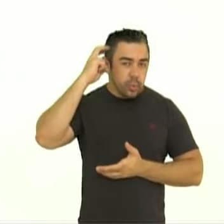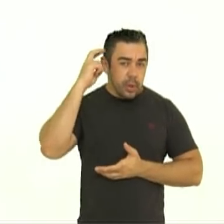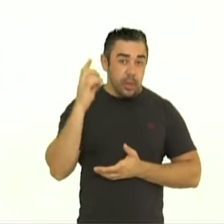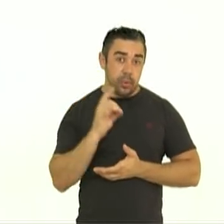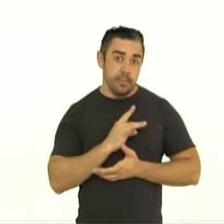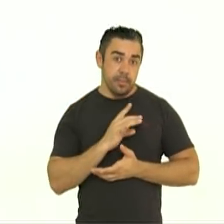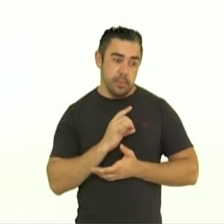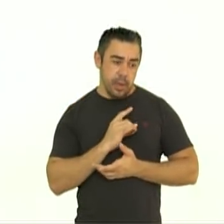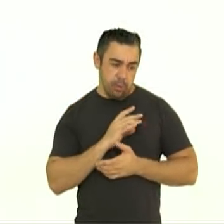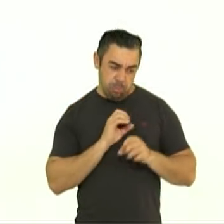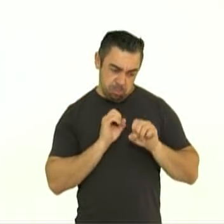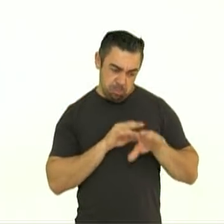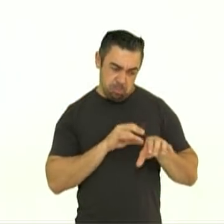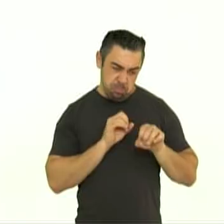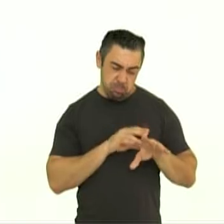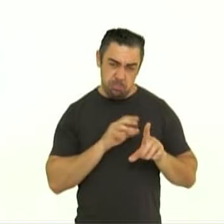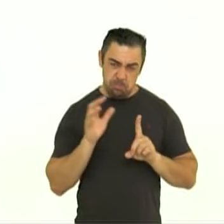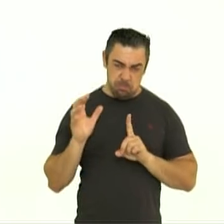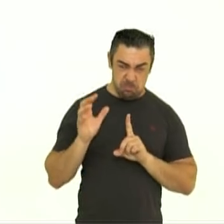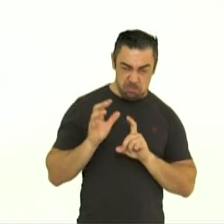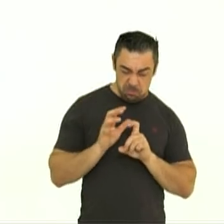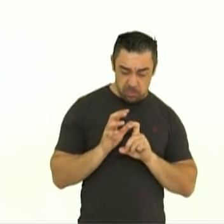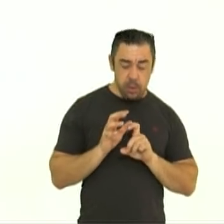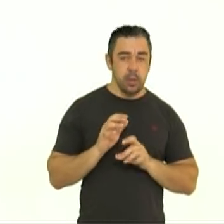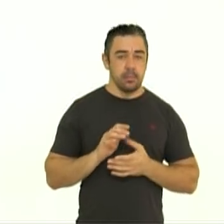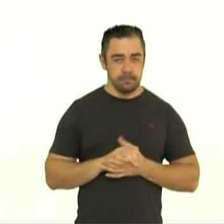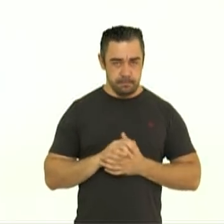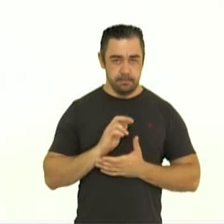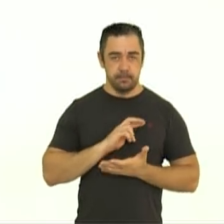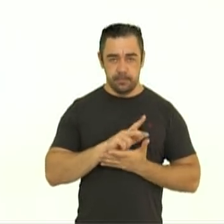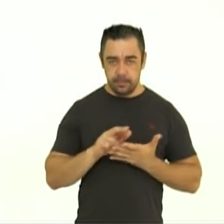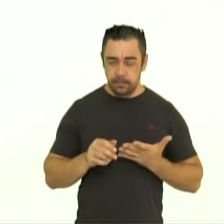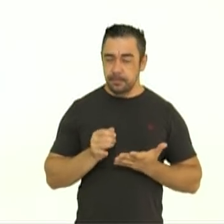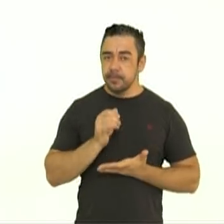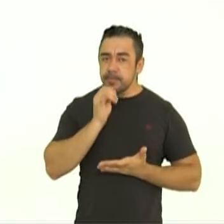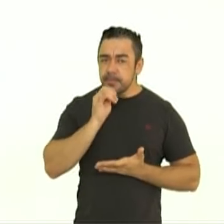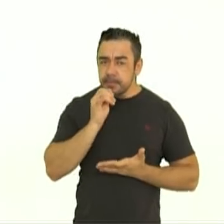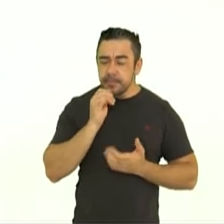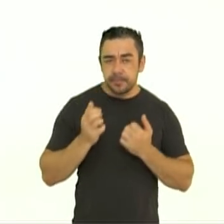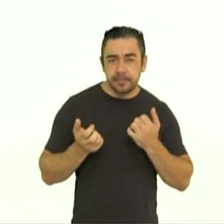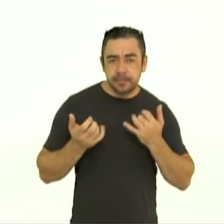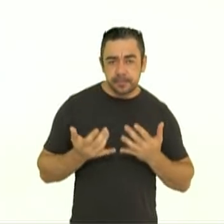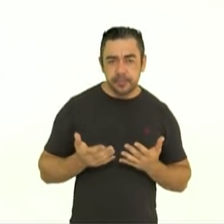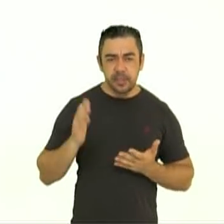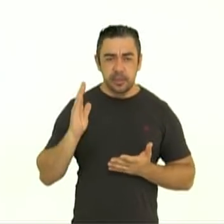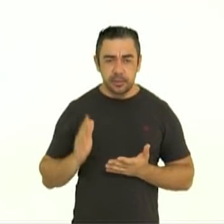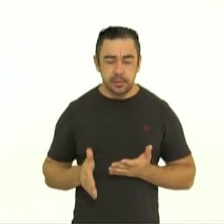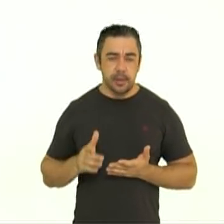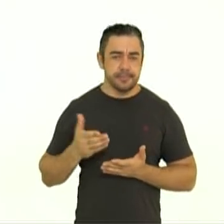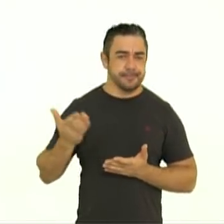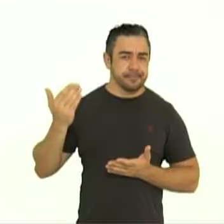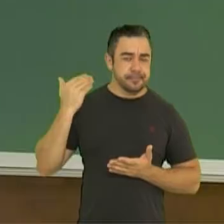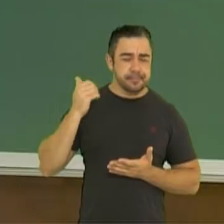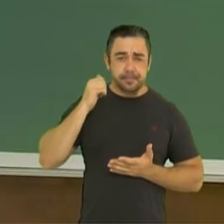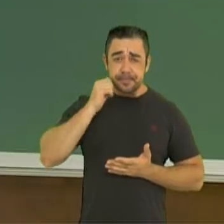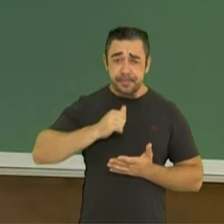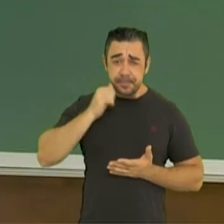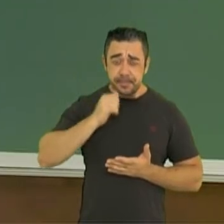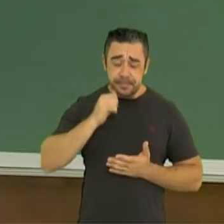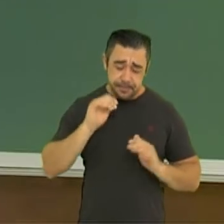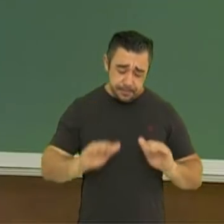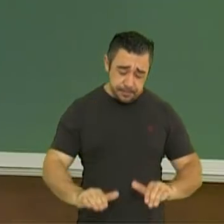traz ali diversos elementos, né, de exemplificação, falando que desde menina as mulheres